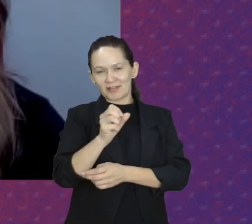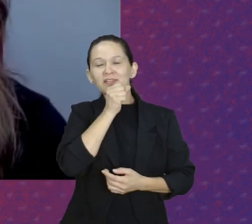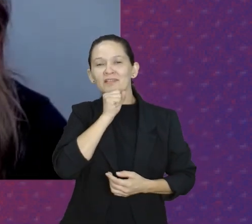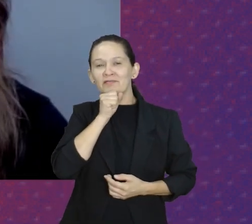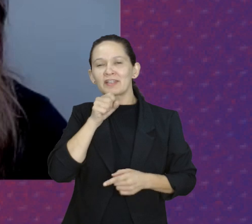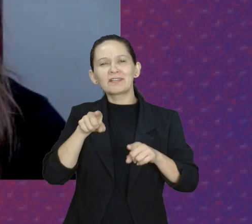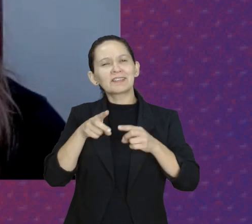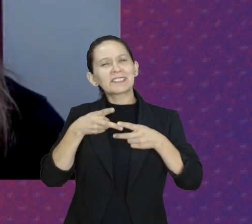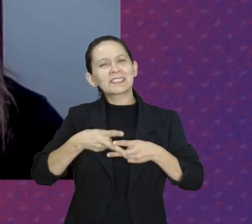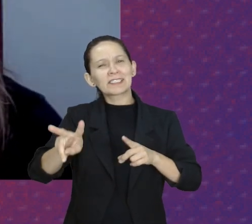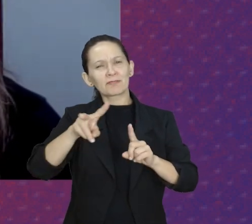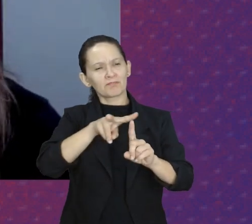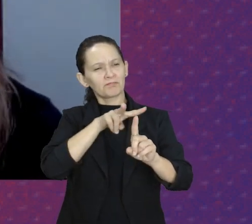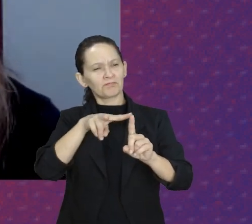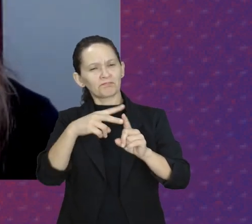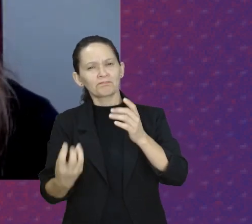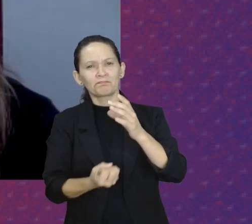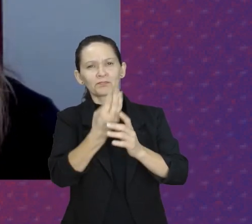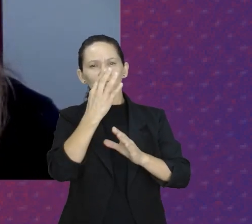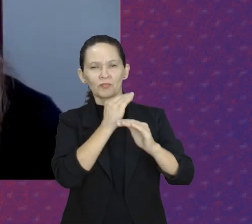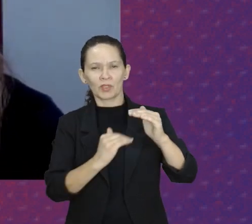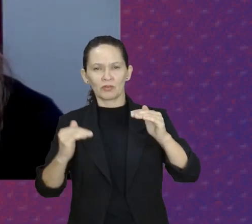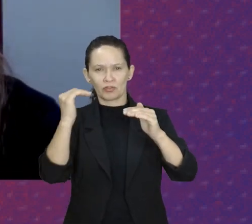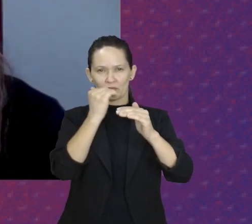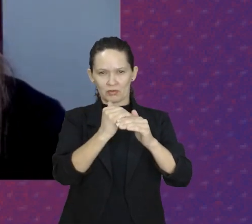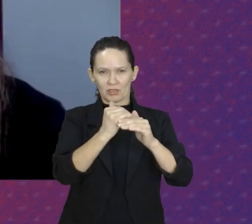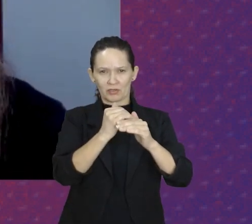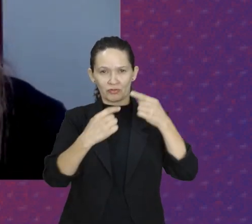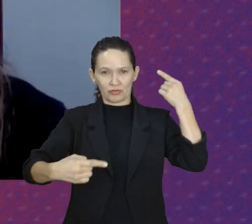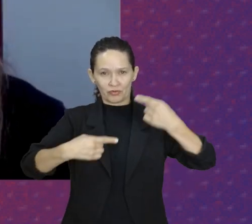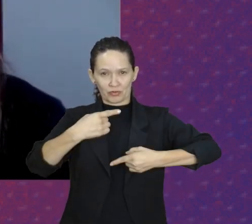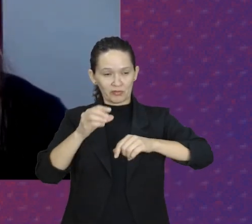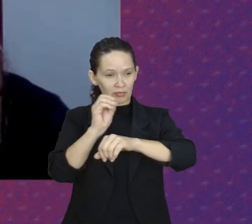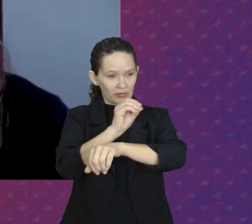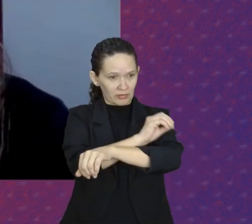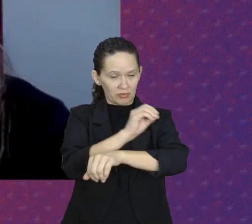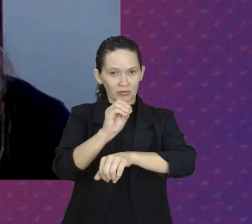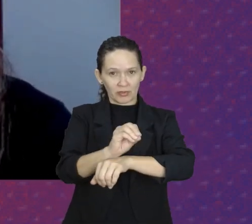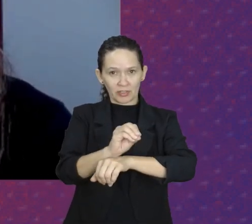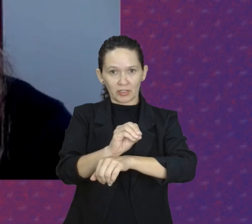a perspectiva de construção de igualdade, de que as políticas de cuidado